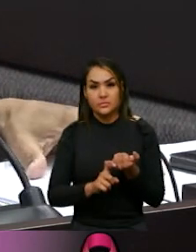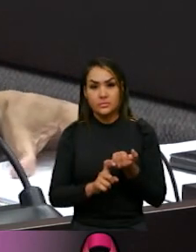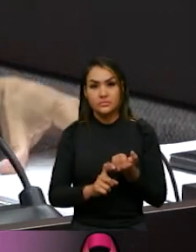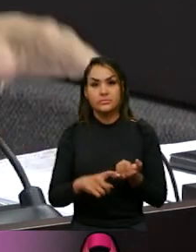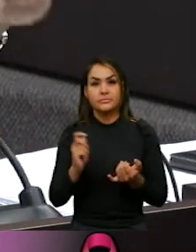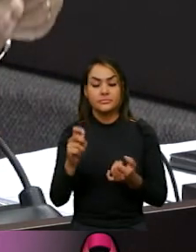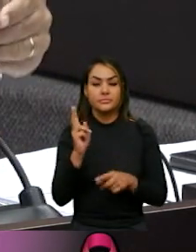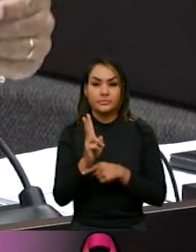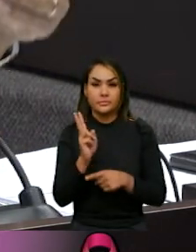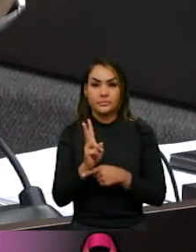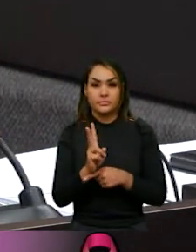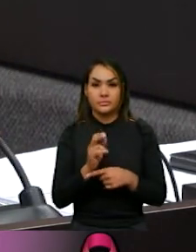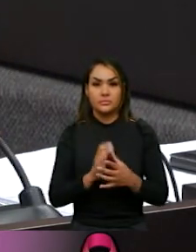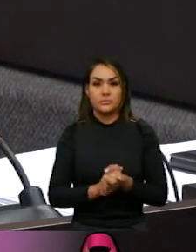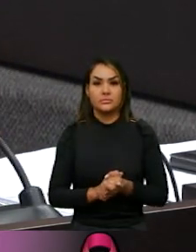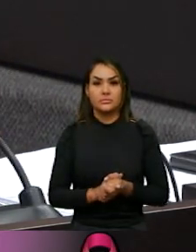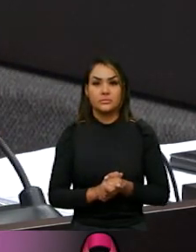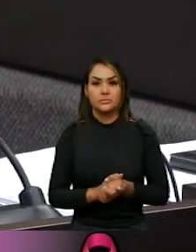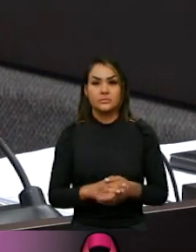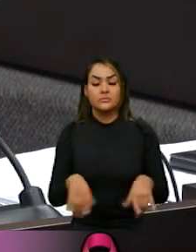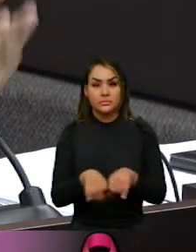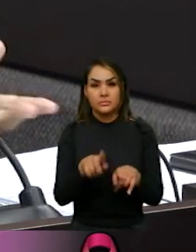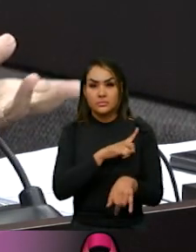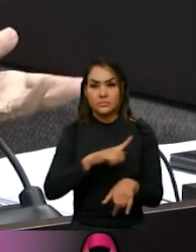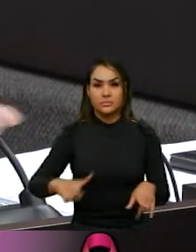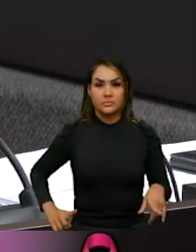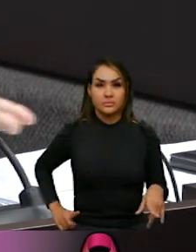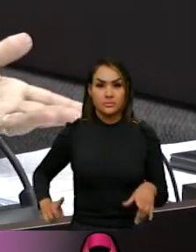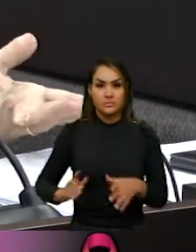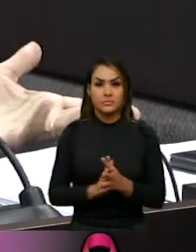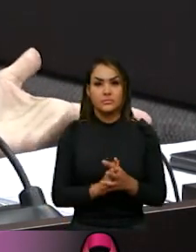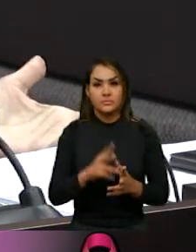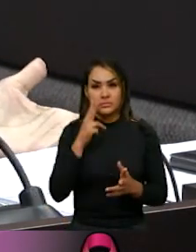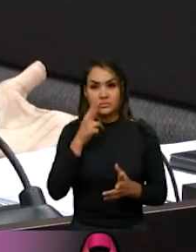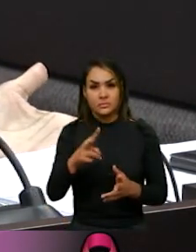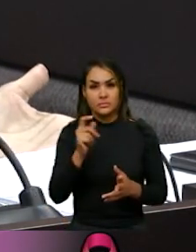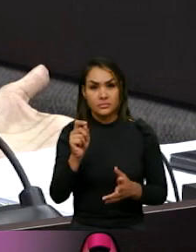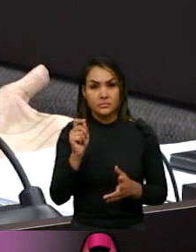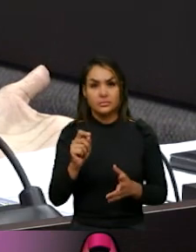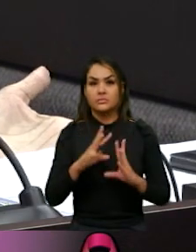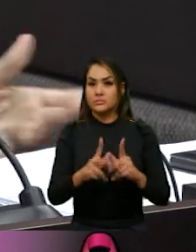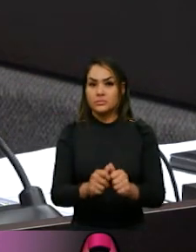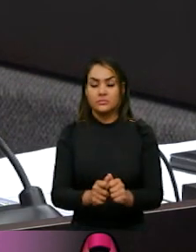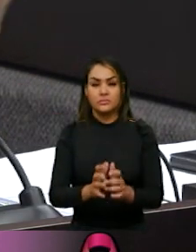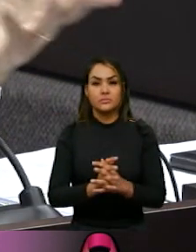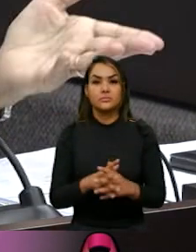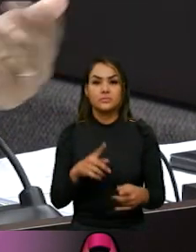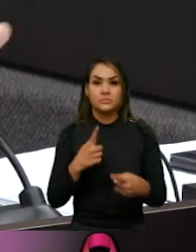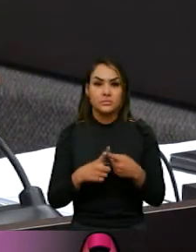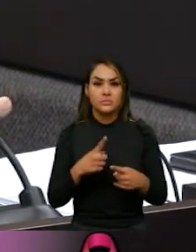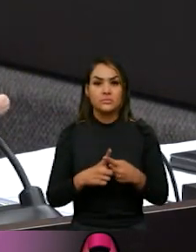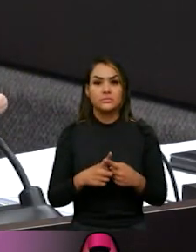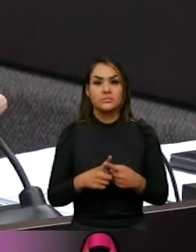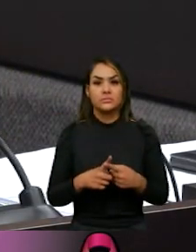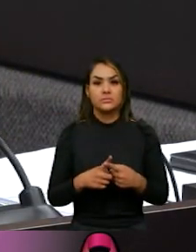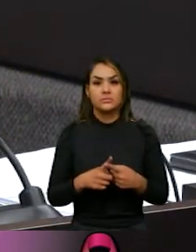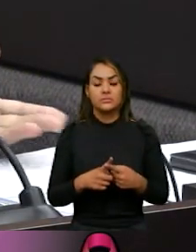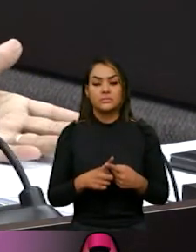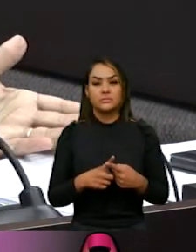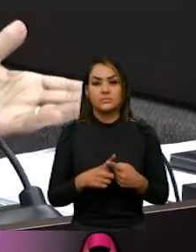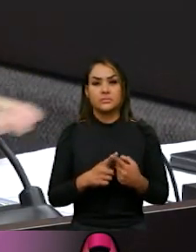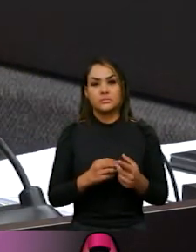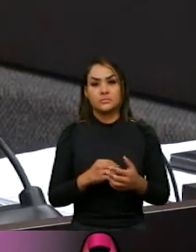e o governador, com certeza, confere essas questões todas porque vai sobrar para ele.